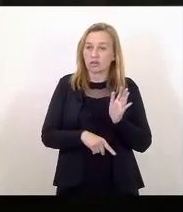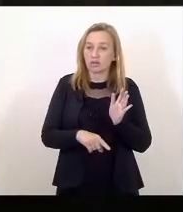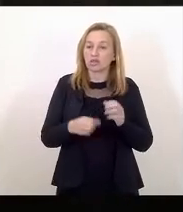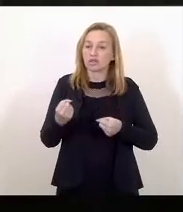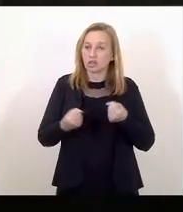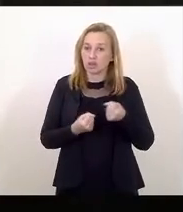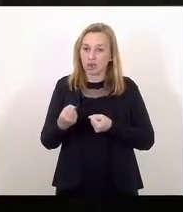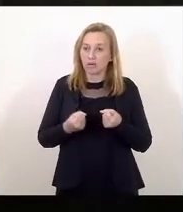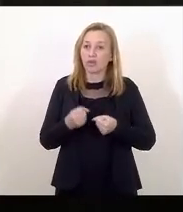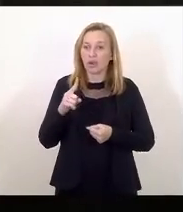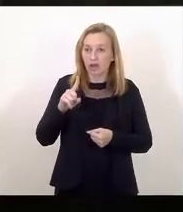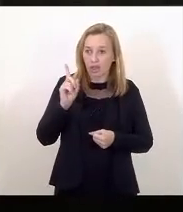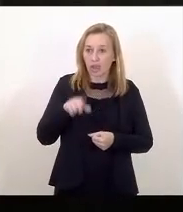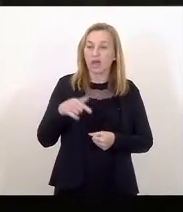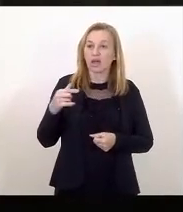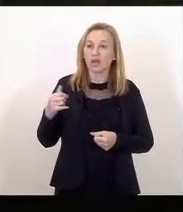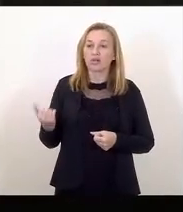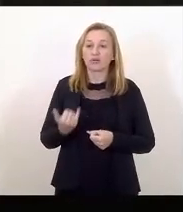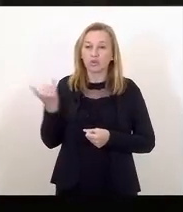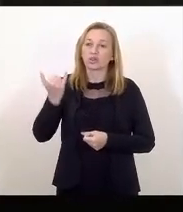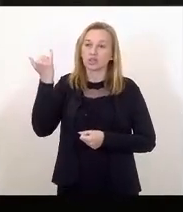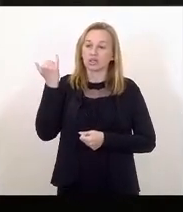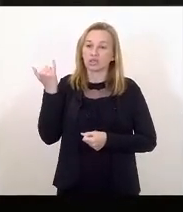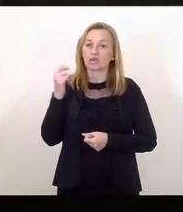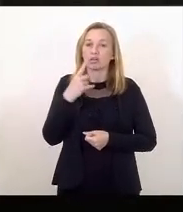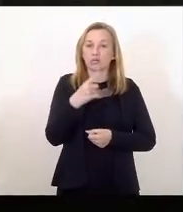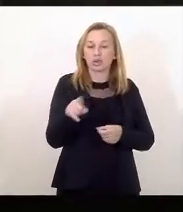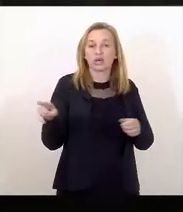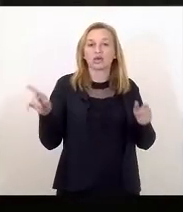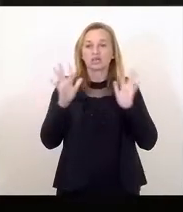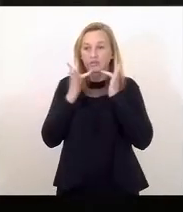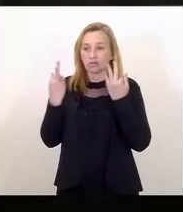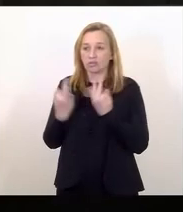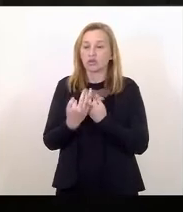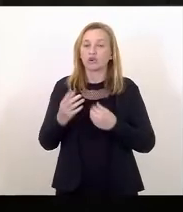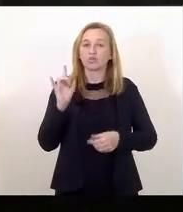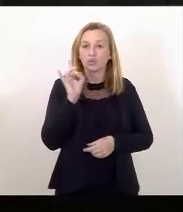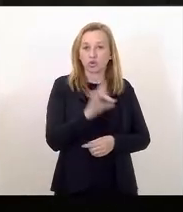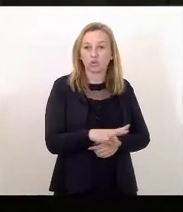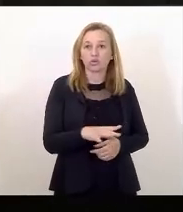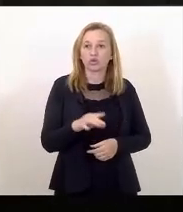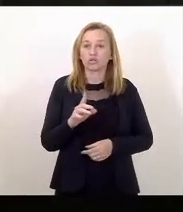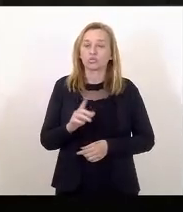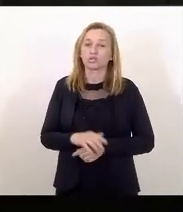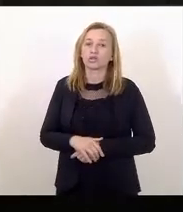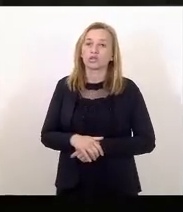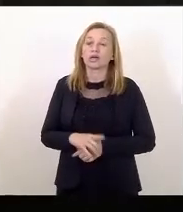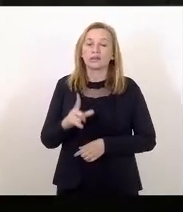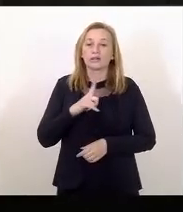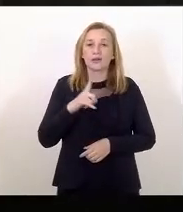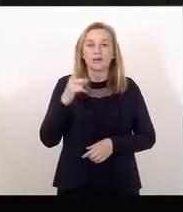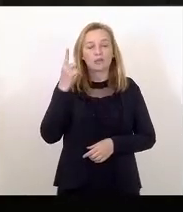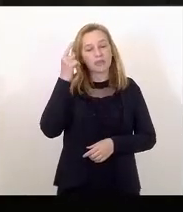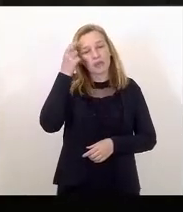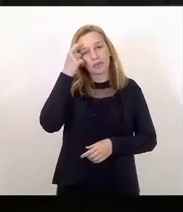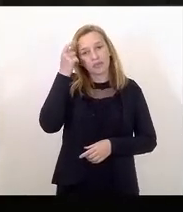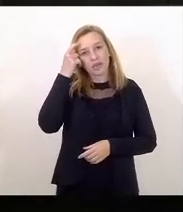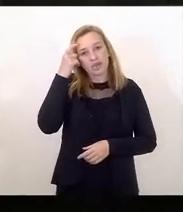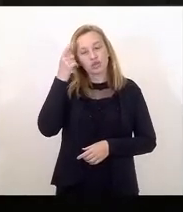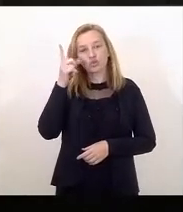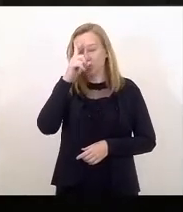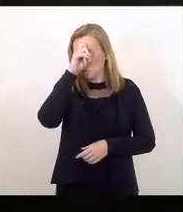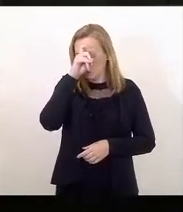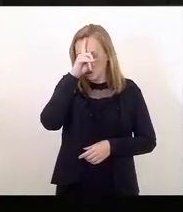veículos, é também uma ferramenta importante para essas famílias. E, por último, ter em mente que os